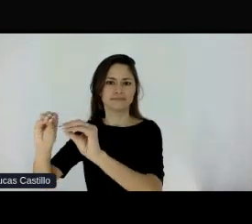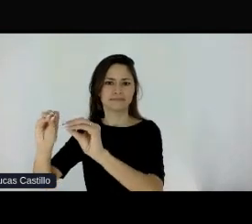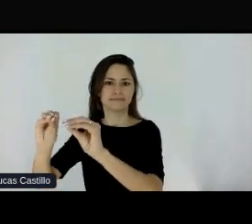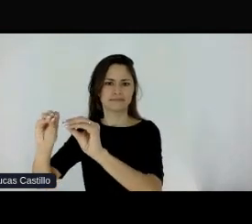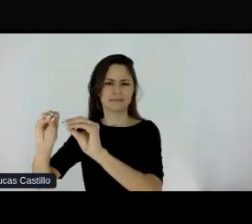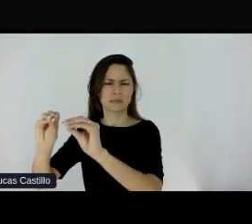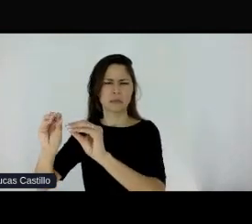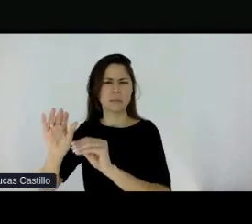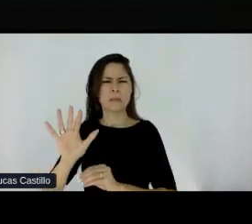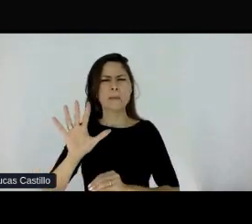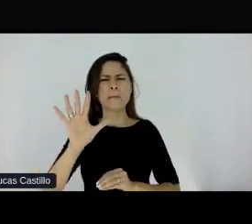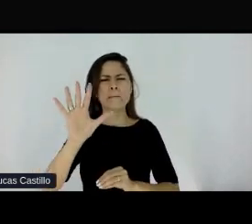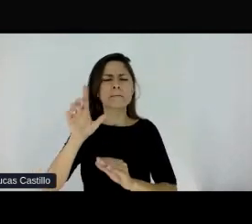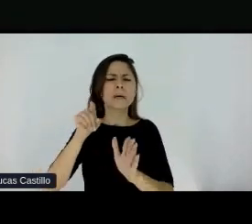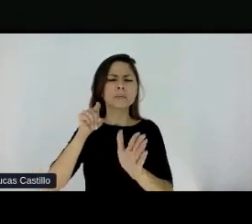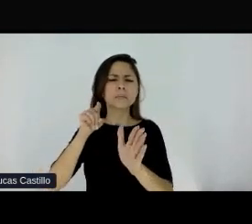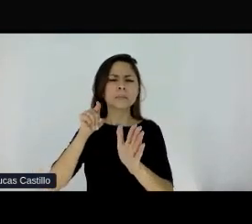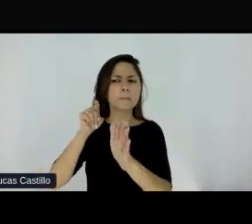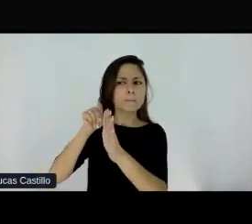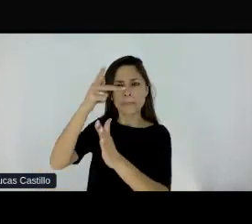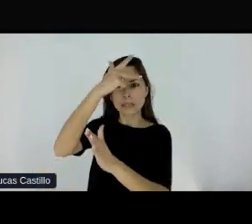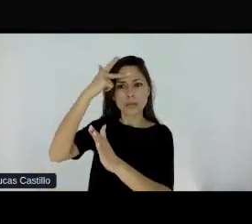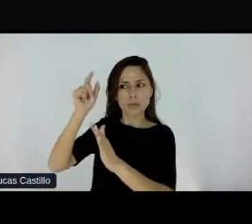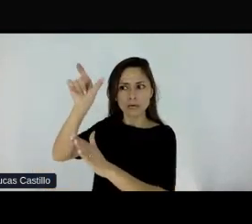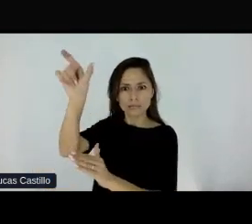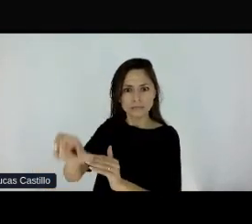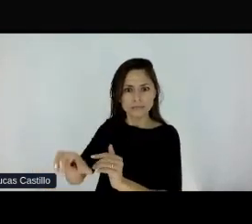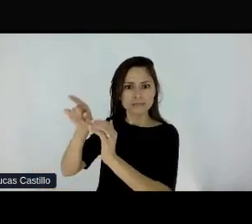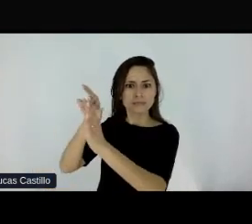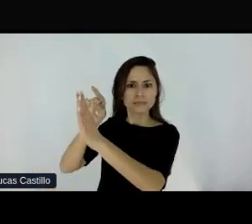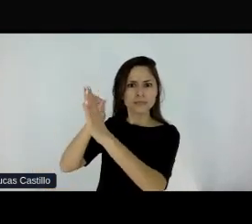O que, que a gente pergunta então para a pessoa? Tá?